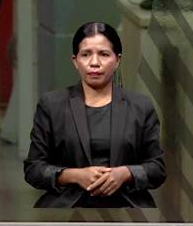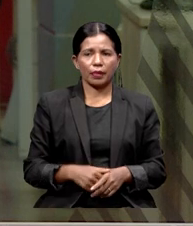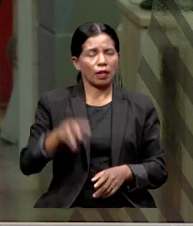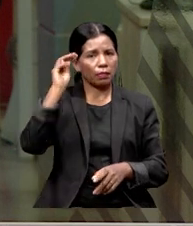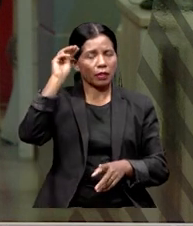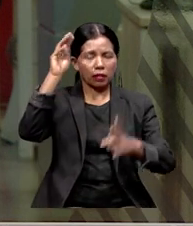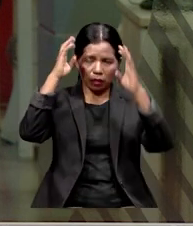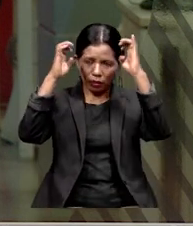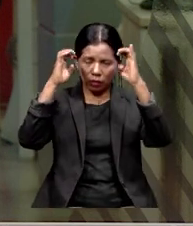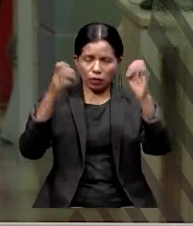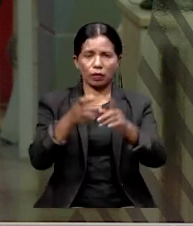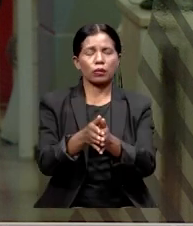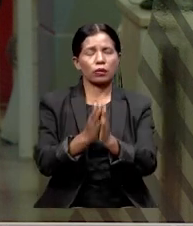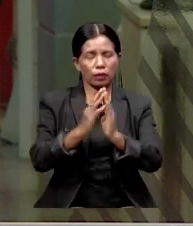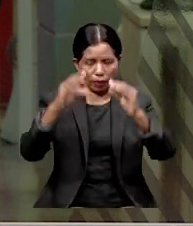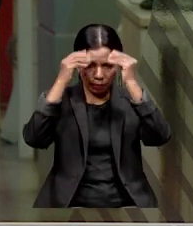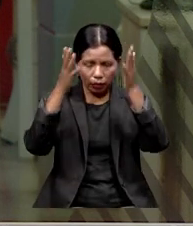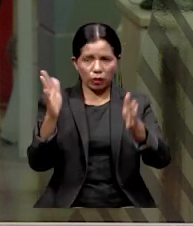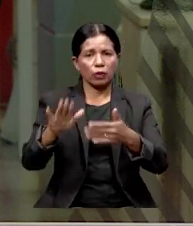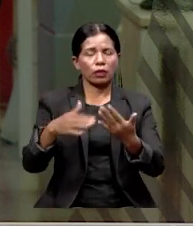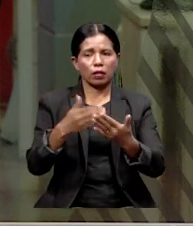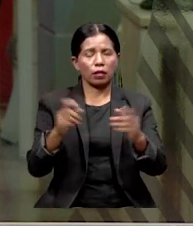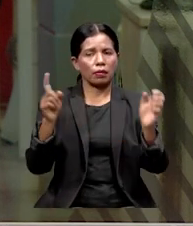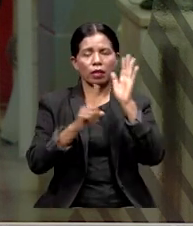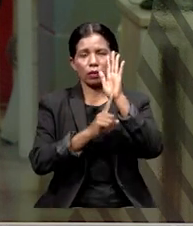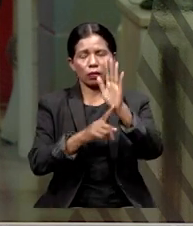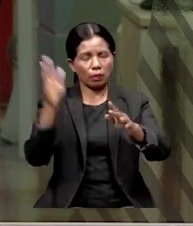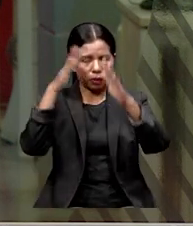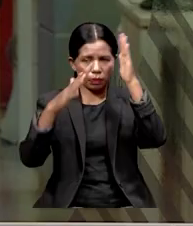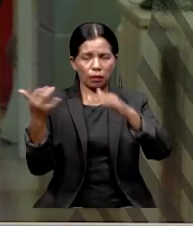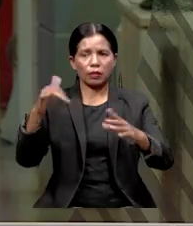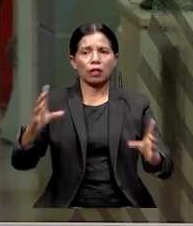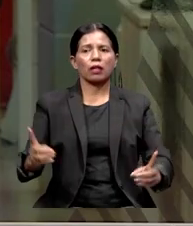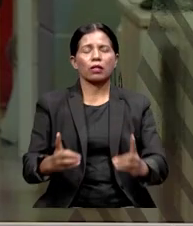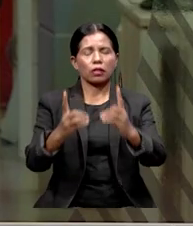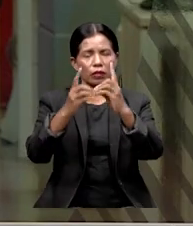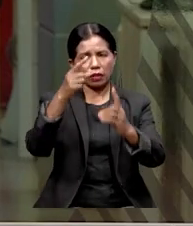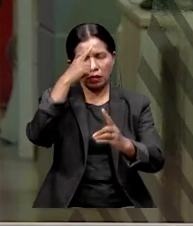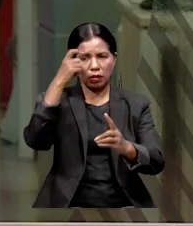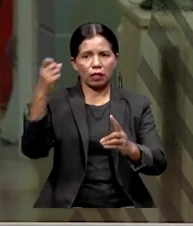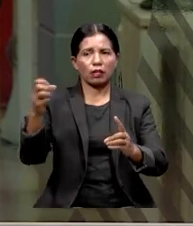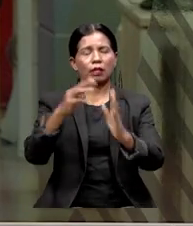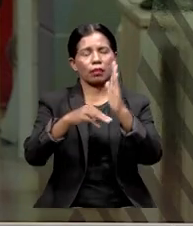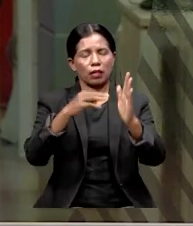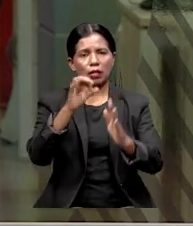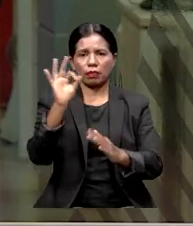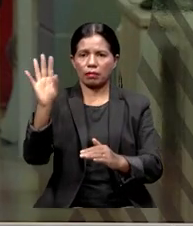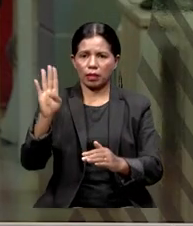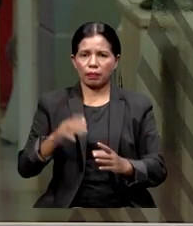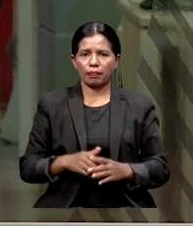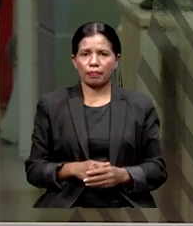Ministra da Educação, su professor destacado Sira Tulabel publica problema Sira na Bessira a soro e a terreno e a média social.